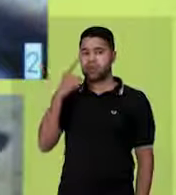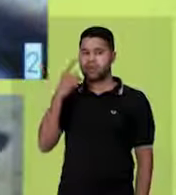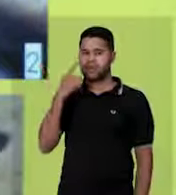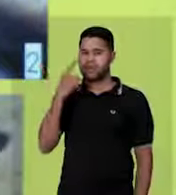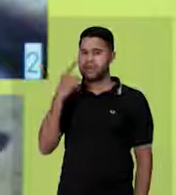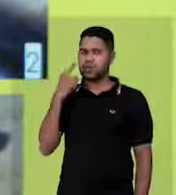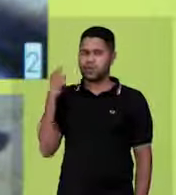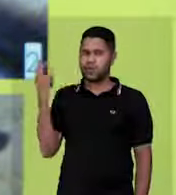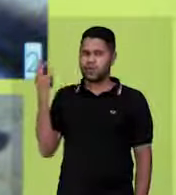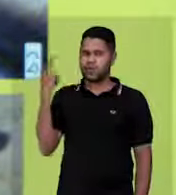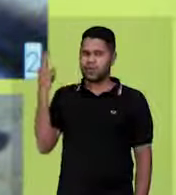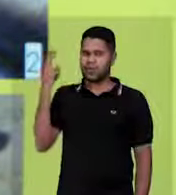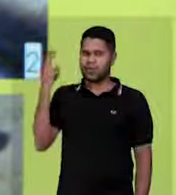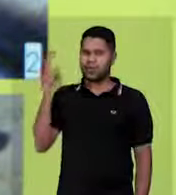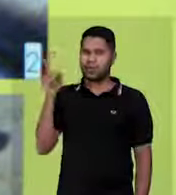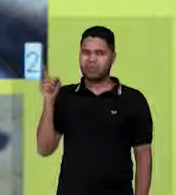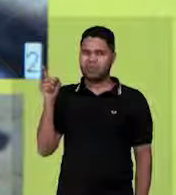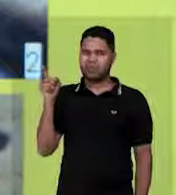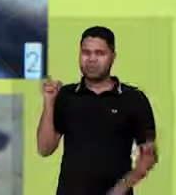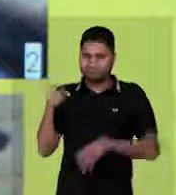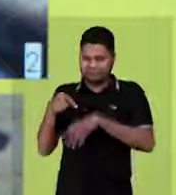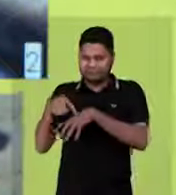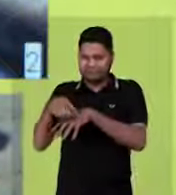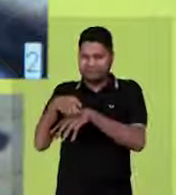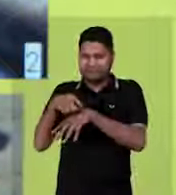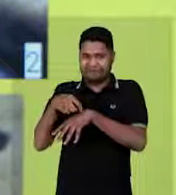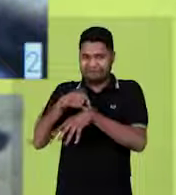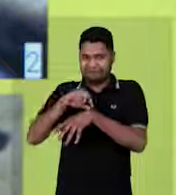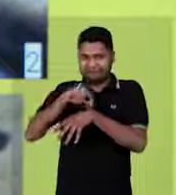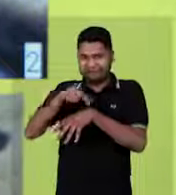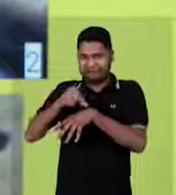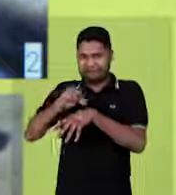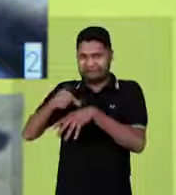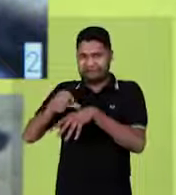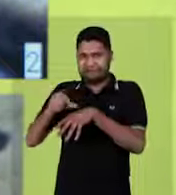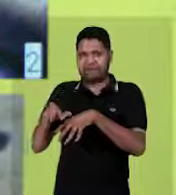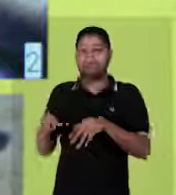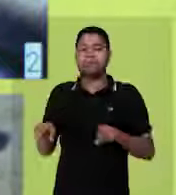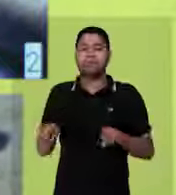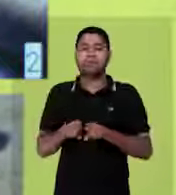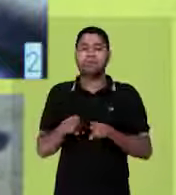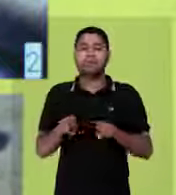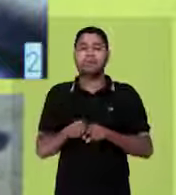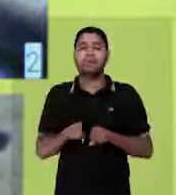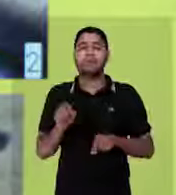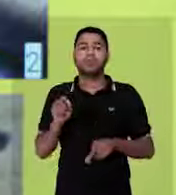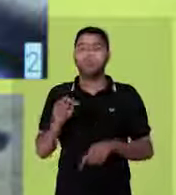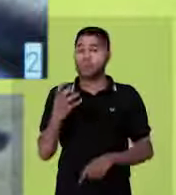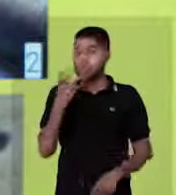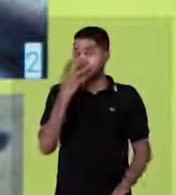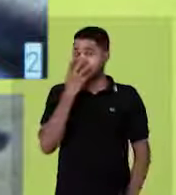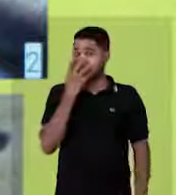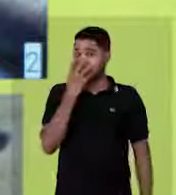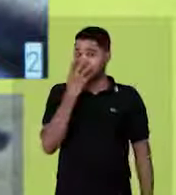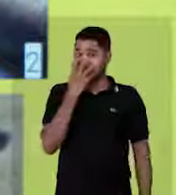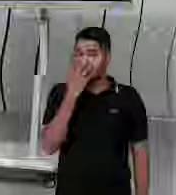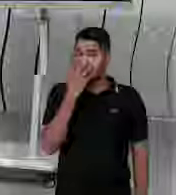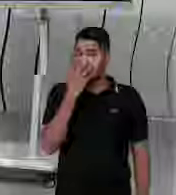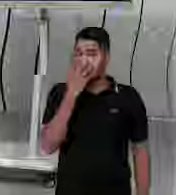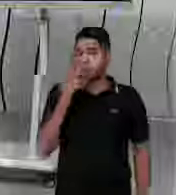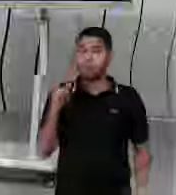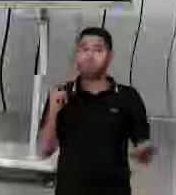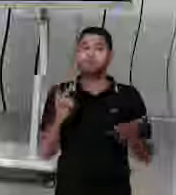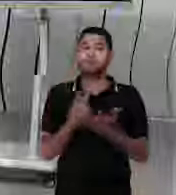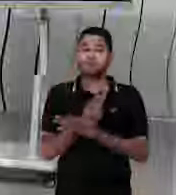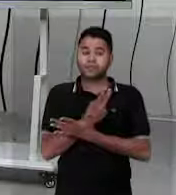bem típicas, com as bordas elevadas. E no cão, a leishmaniose visceral